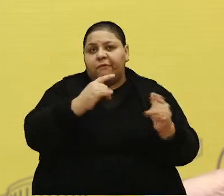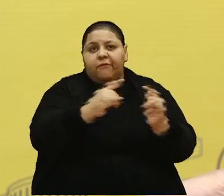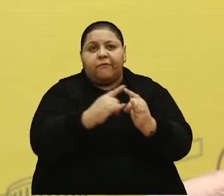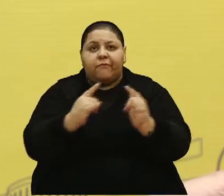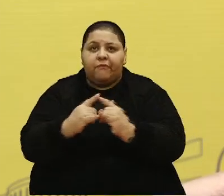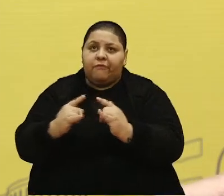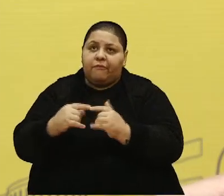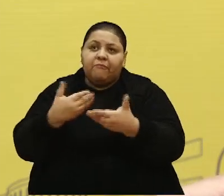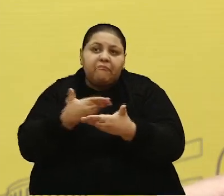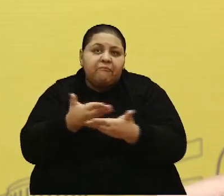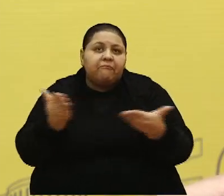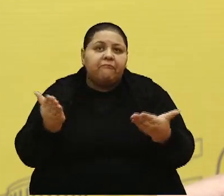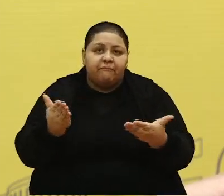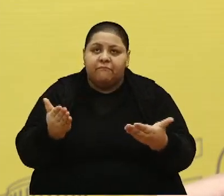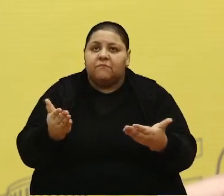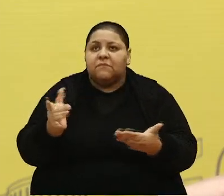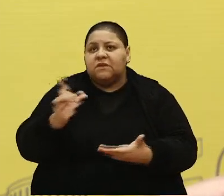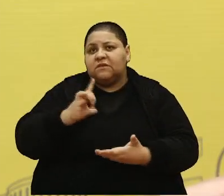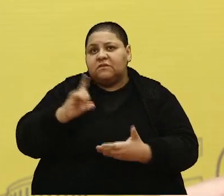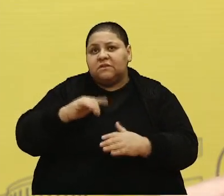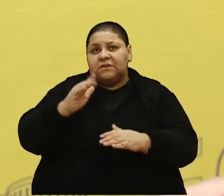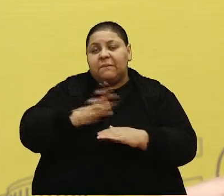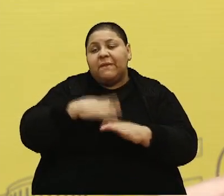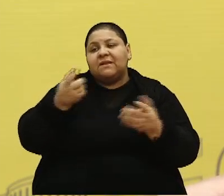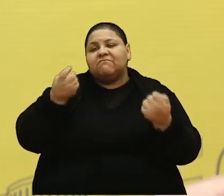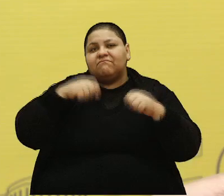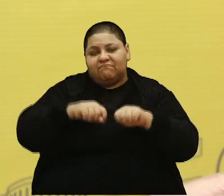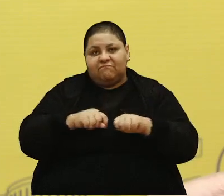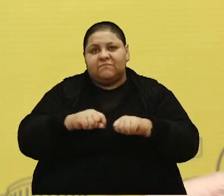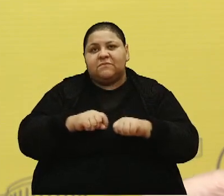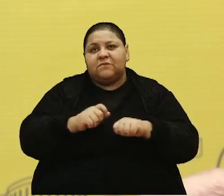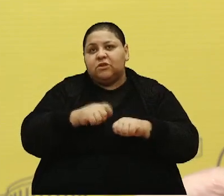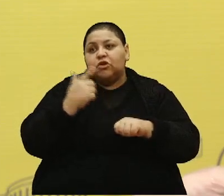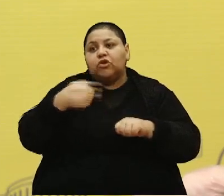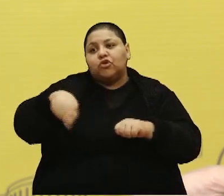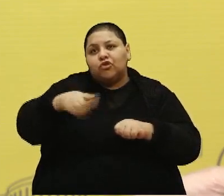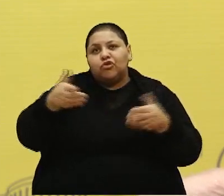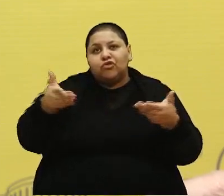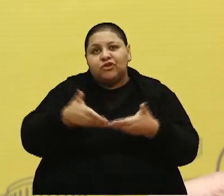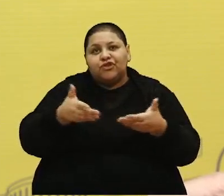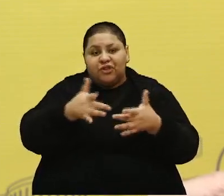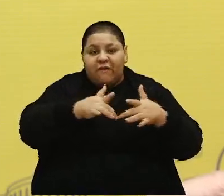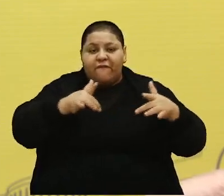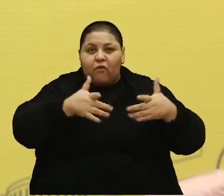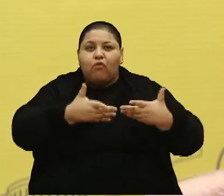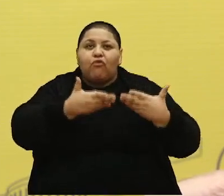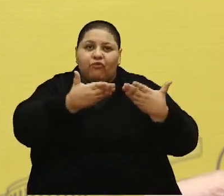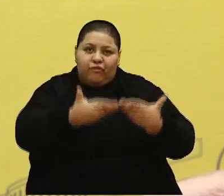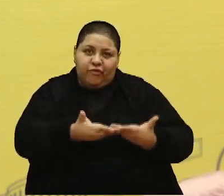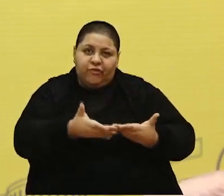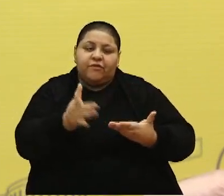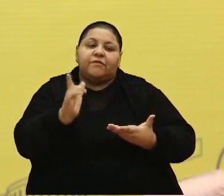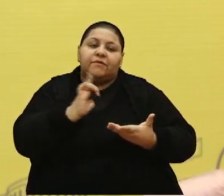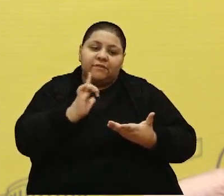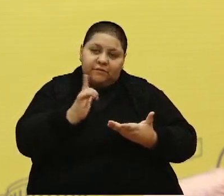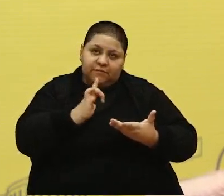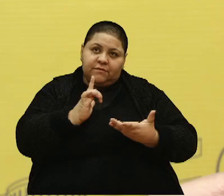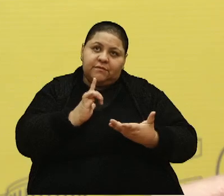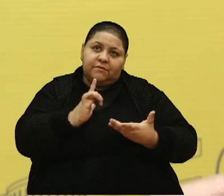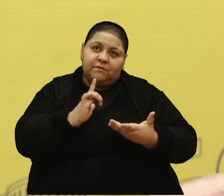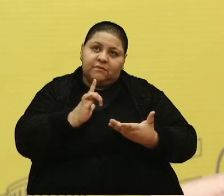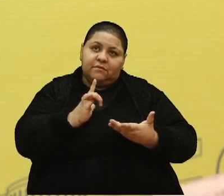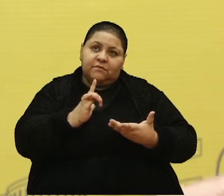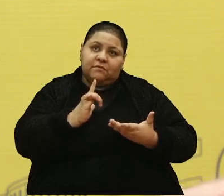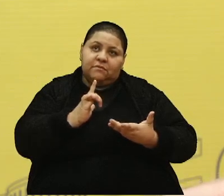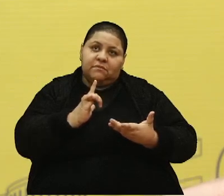se coloque à disposição e tenha mais condições do que nós, que já somos voluntários e ainda seríamos